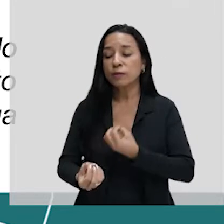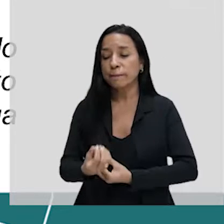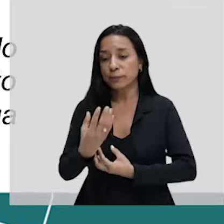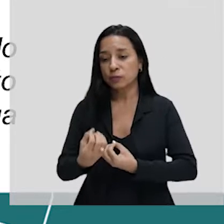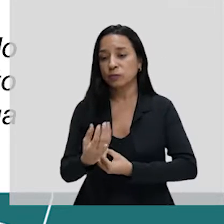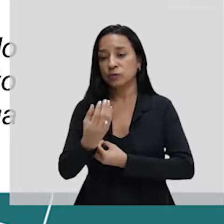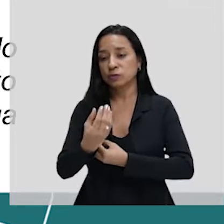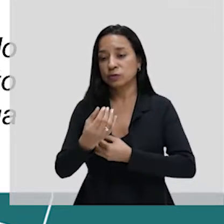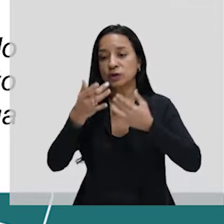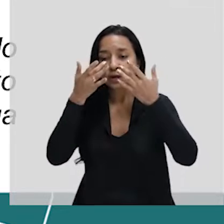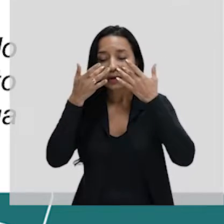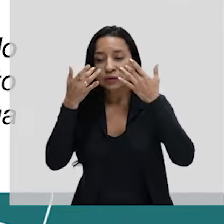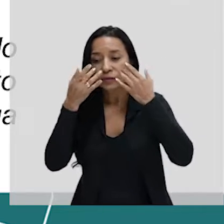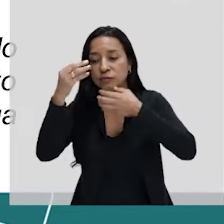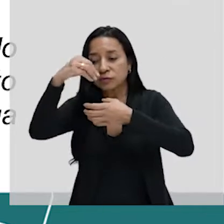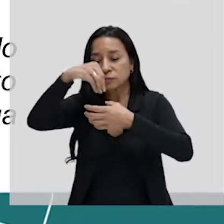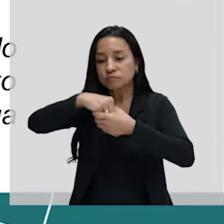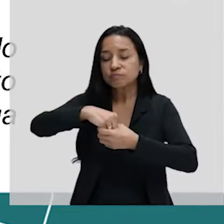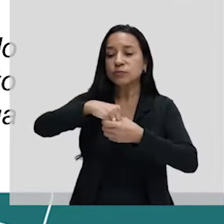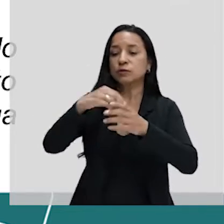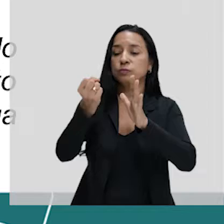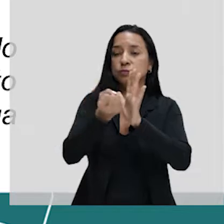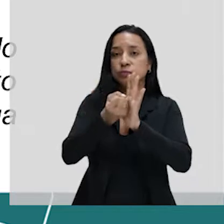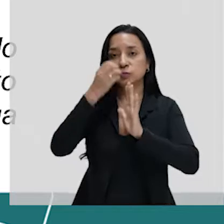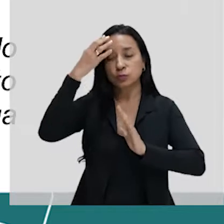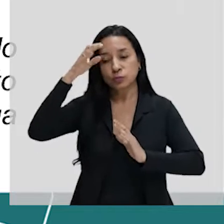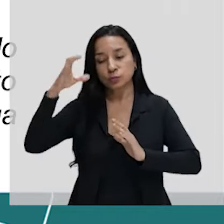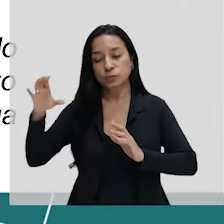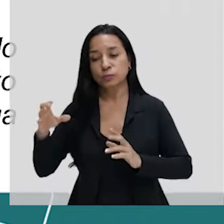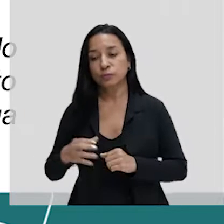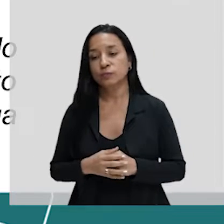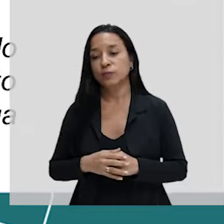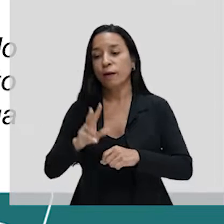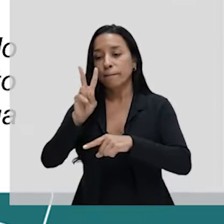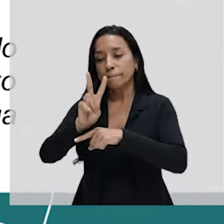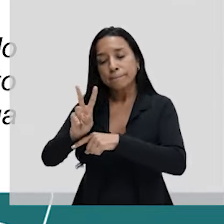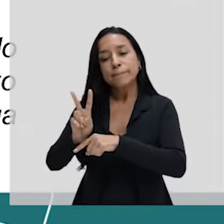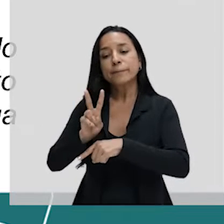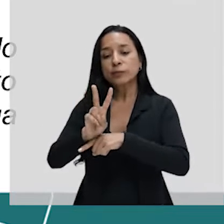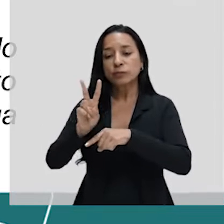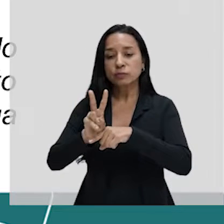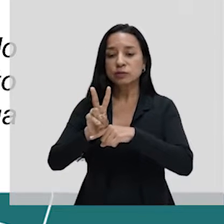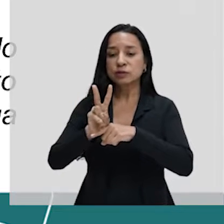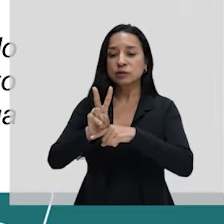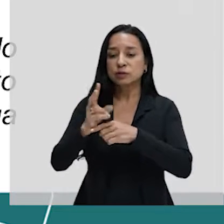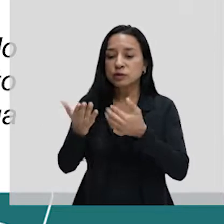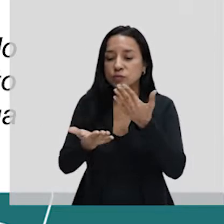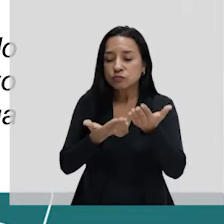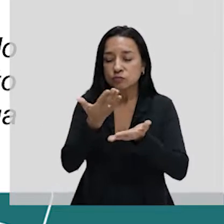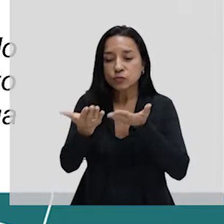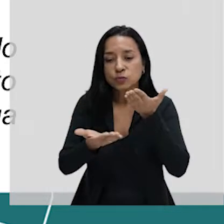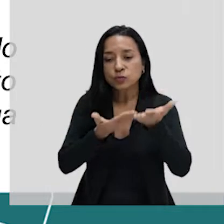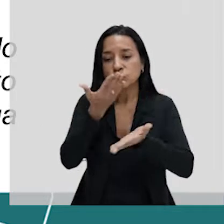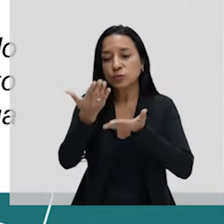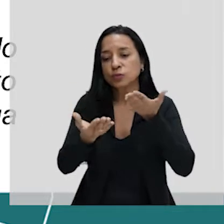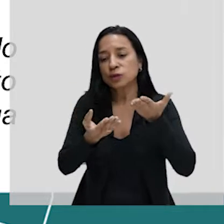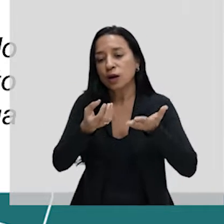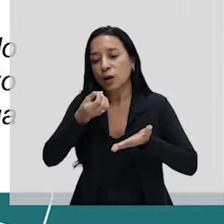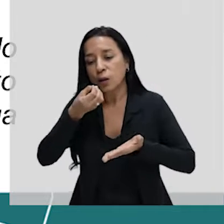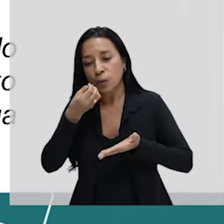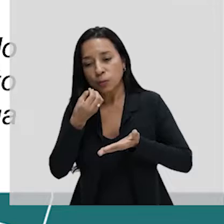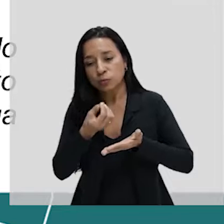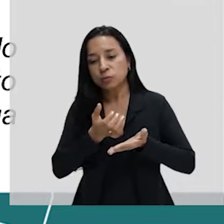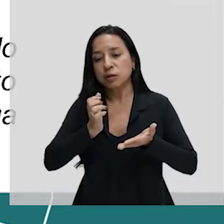sobre teatro, faz parte do patrimônio cultural. Né? Proteger e preservar esses bens culturais,